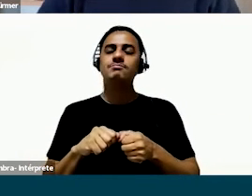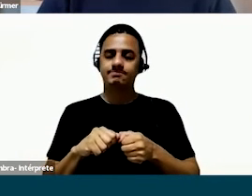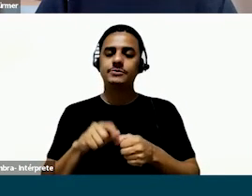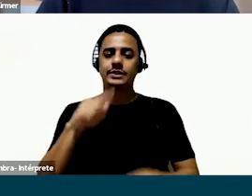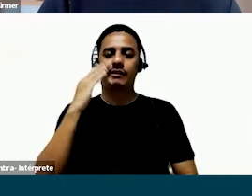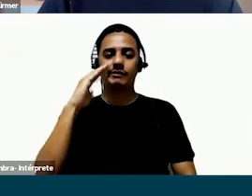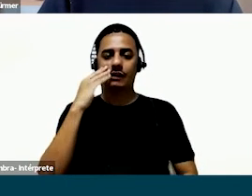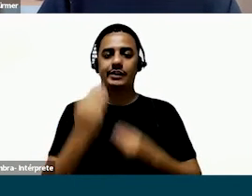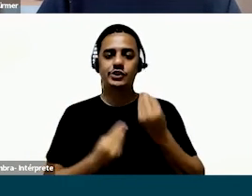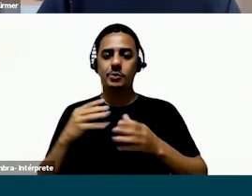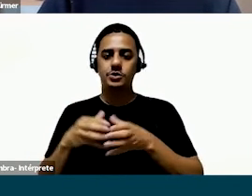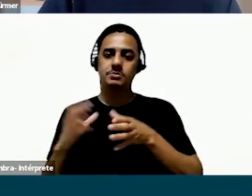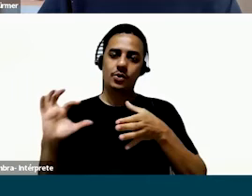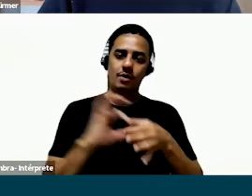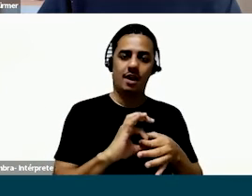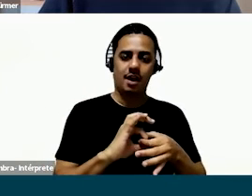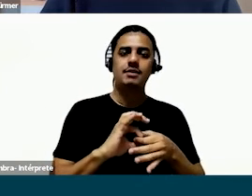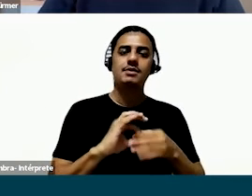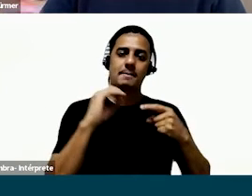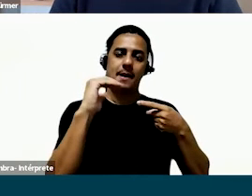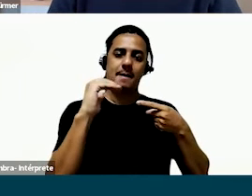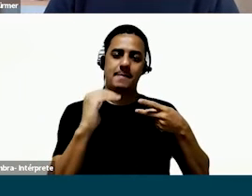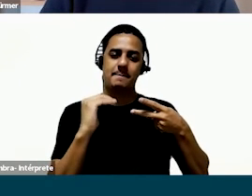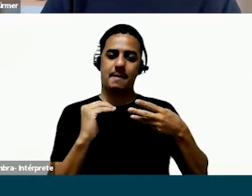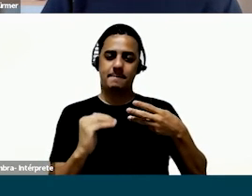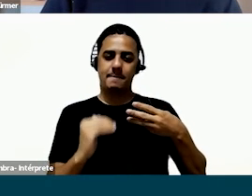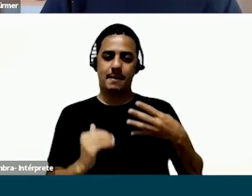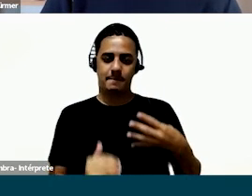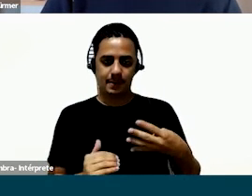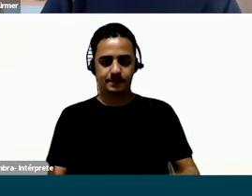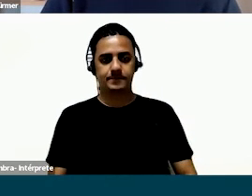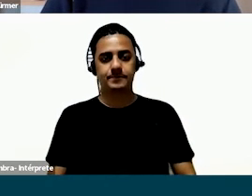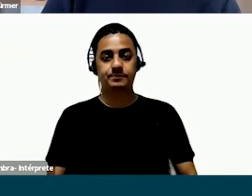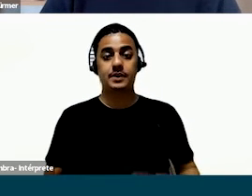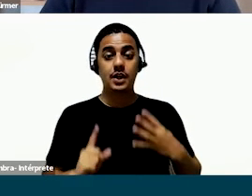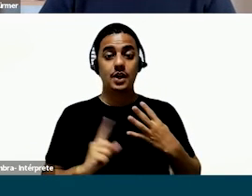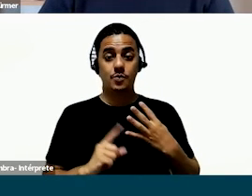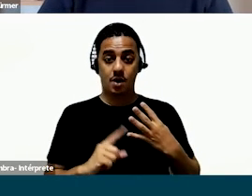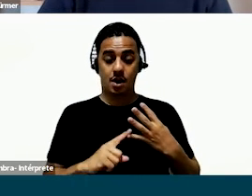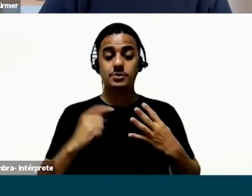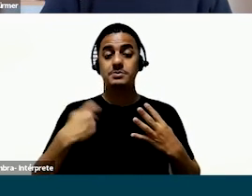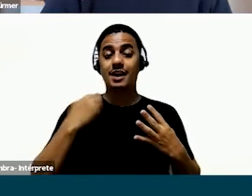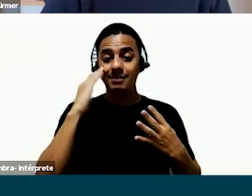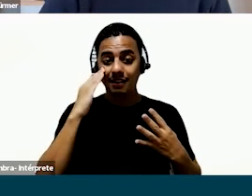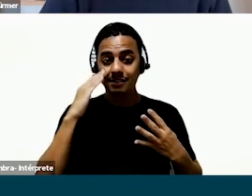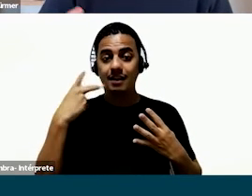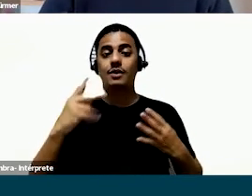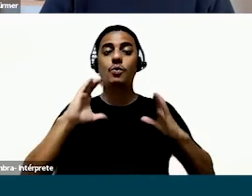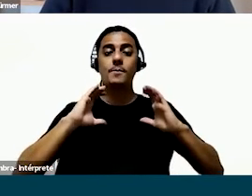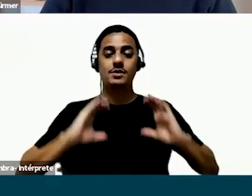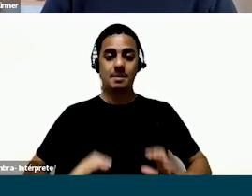você consegue entender também como o seu time se conecta com isso, decompor e descer mais um nível. A quarta etapa é entender quais